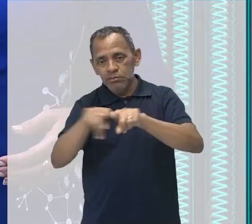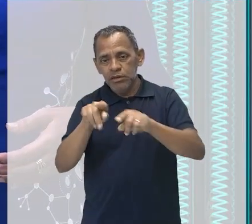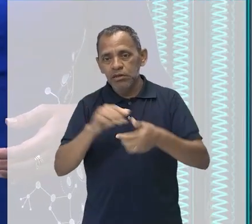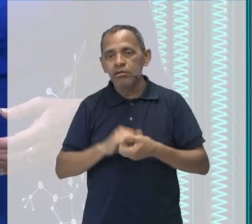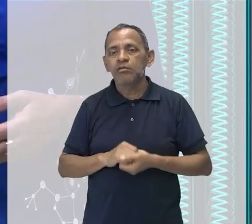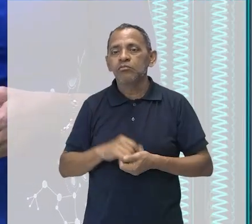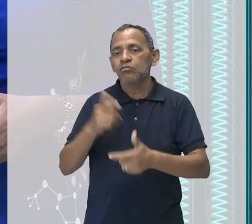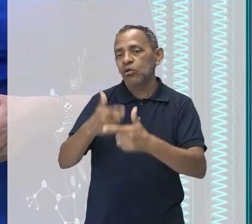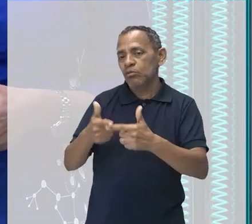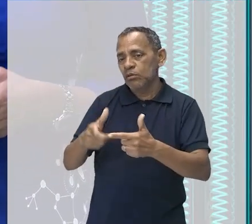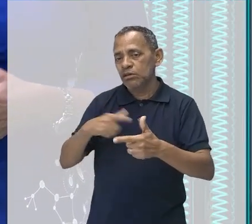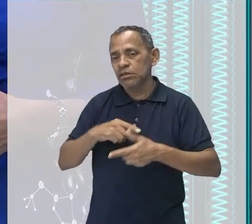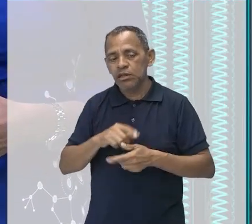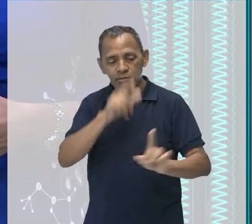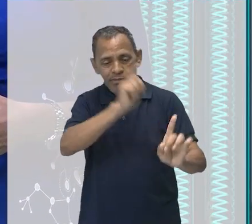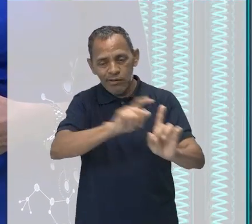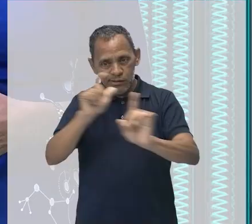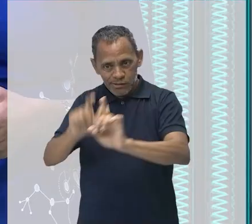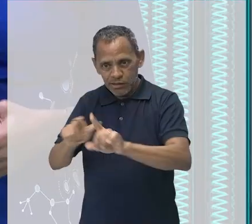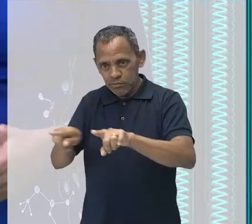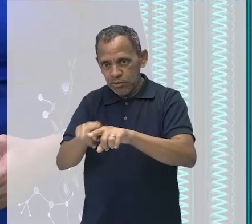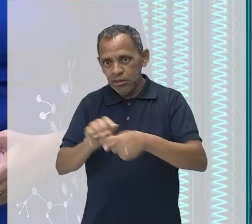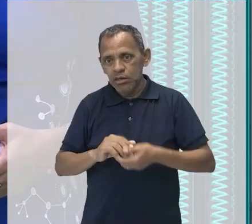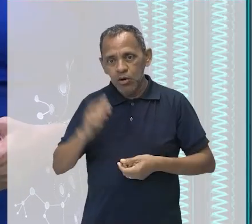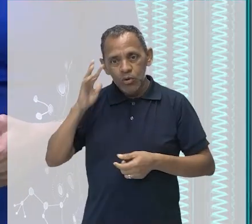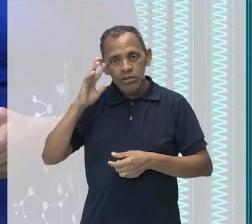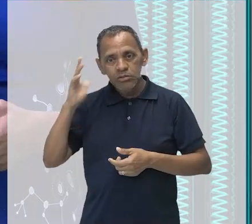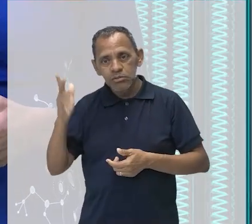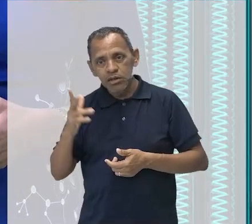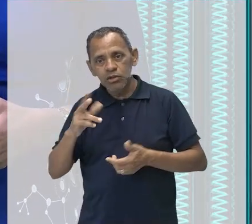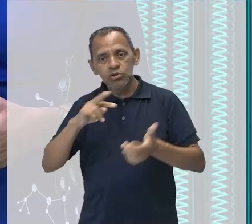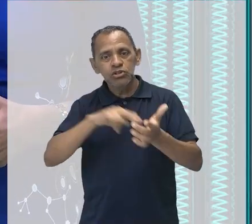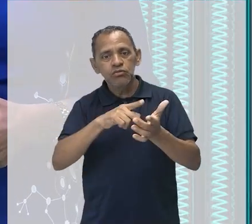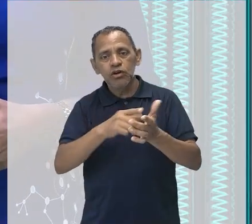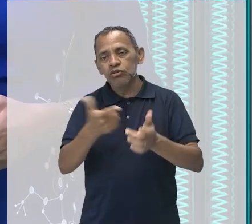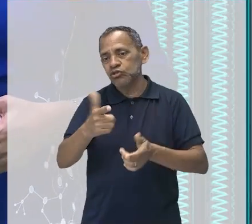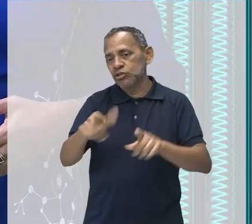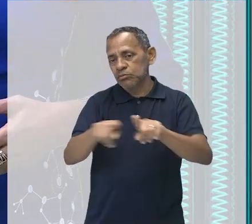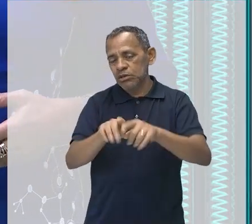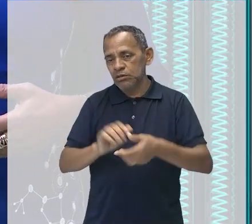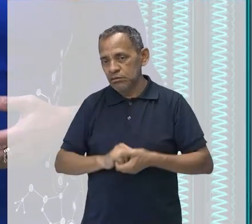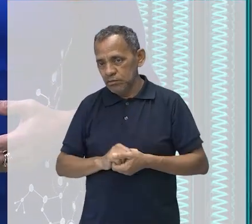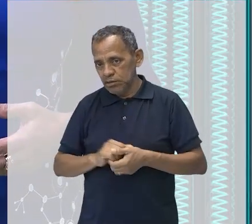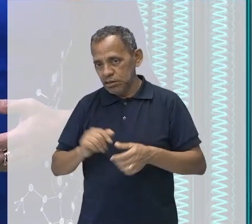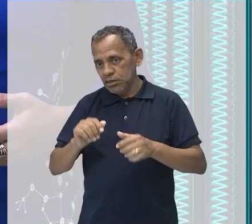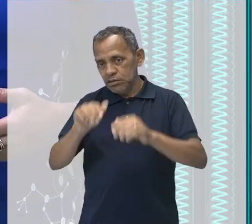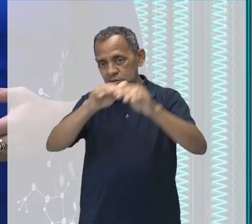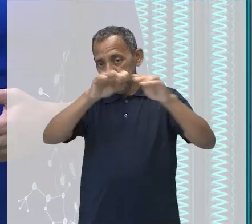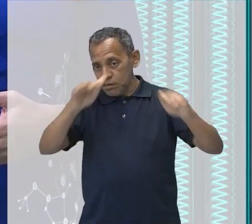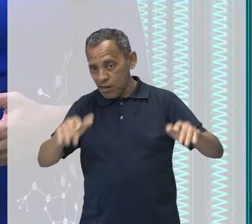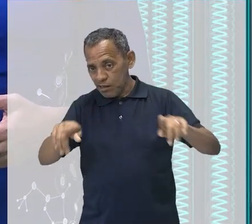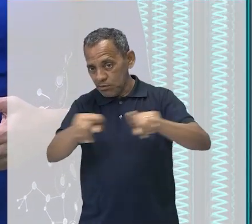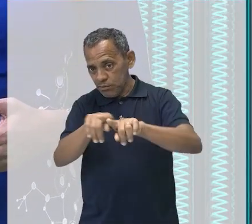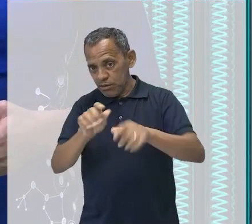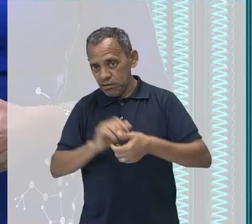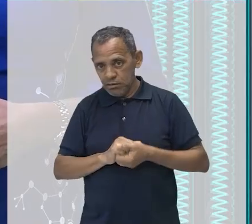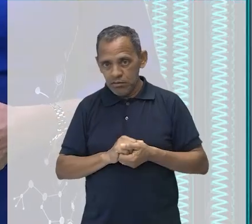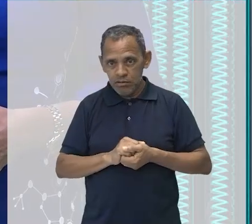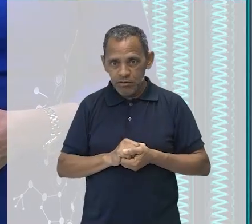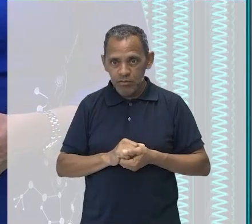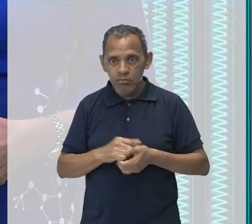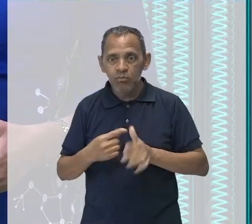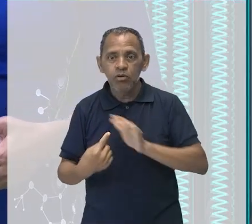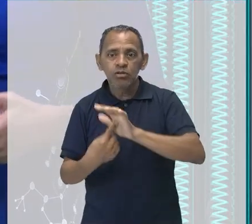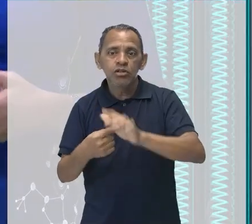apresentam personagens em situações sem sentido, diálogos desarticulados e cenários surrealistas, refletindo a crise